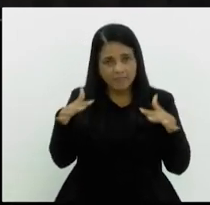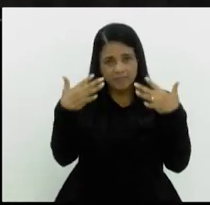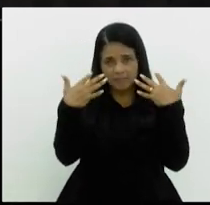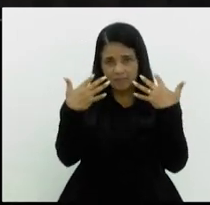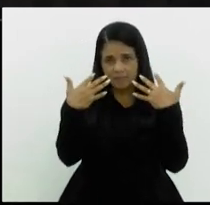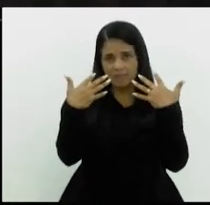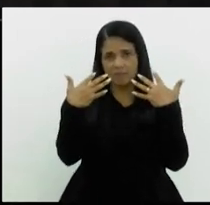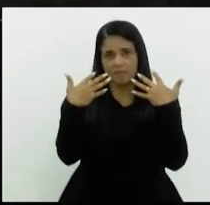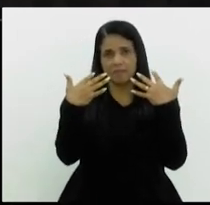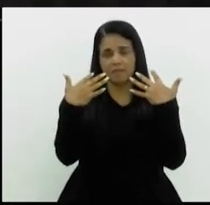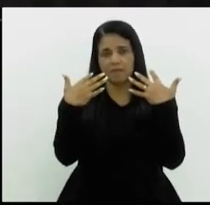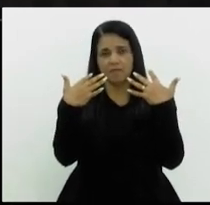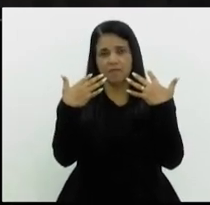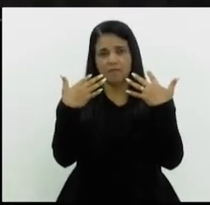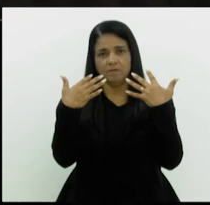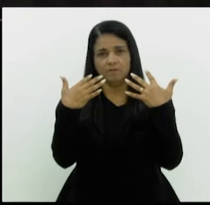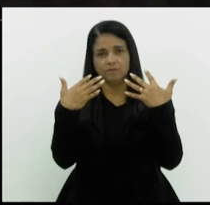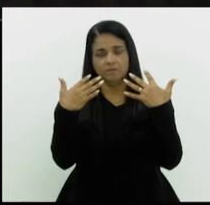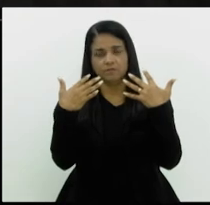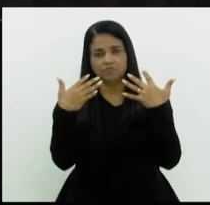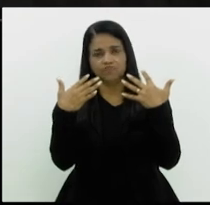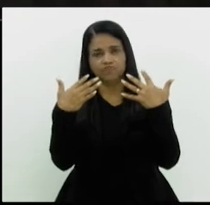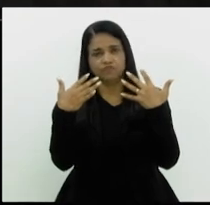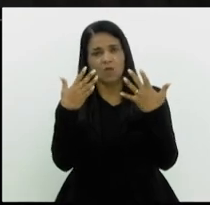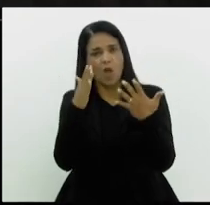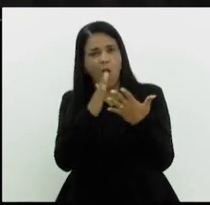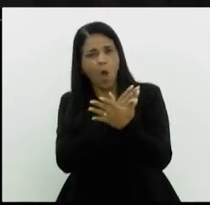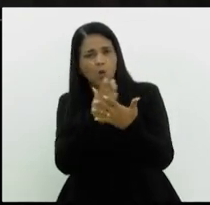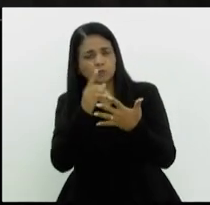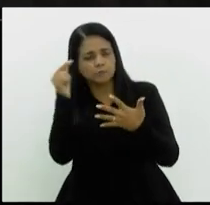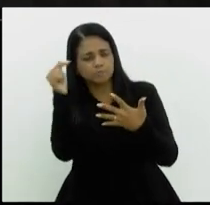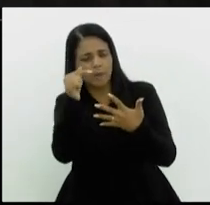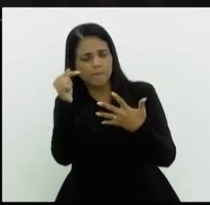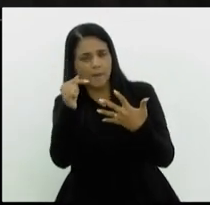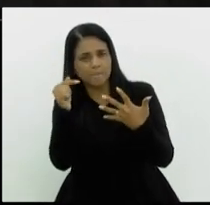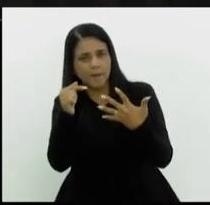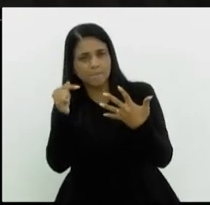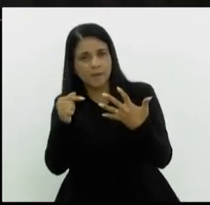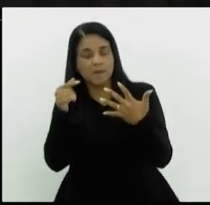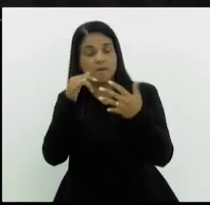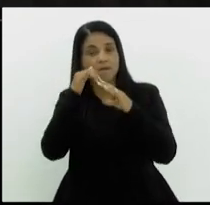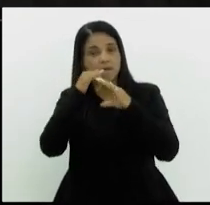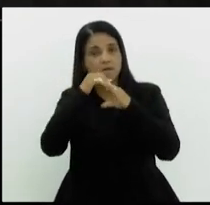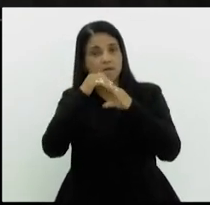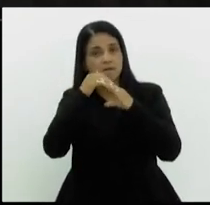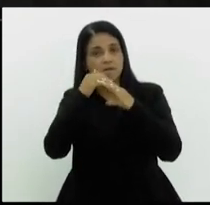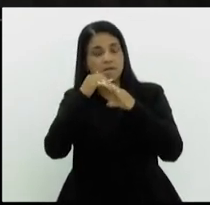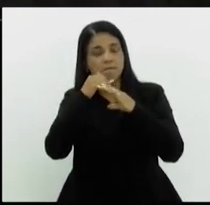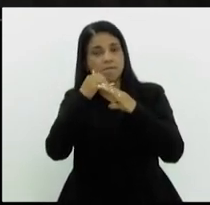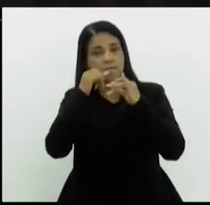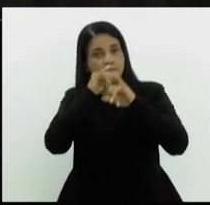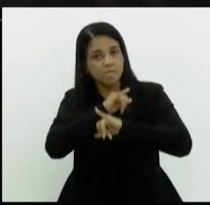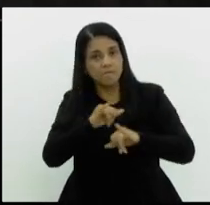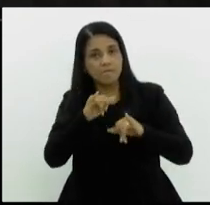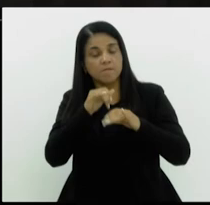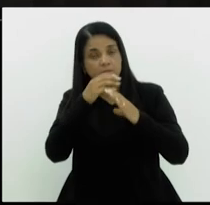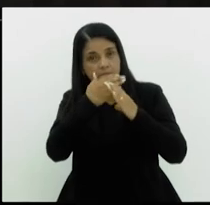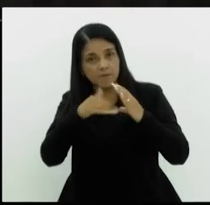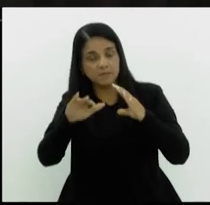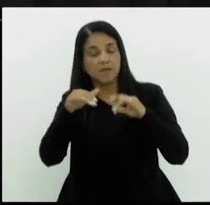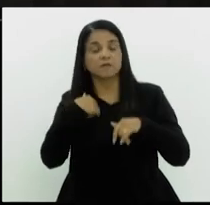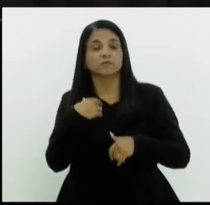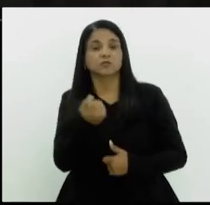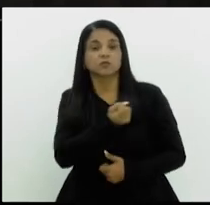atenção sobre alguns tópicos da mensagem número 9 de 24